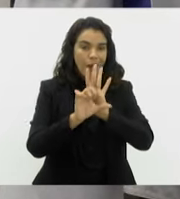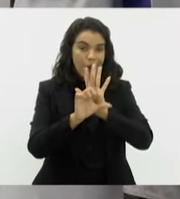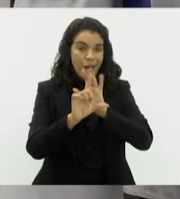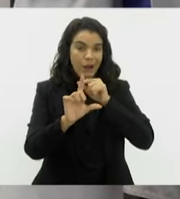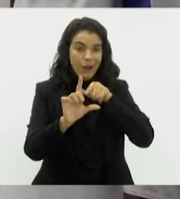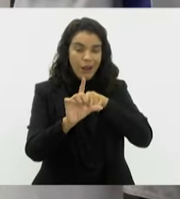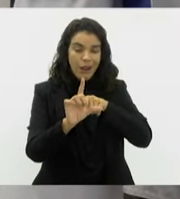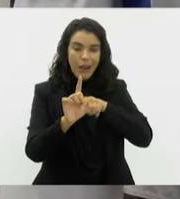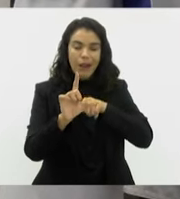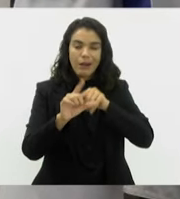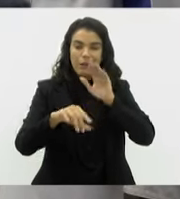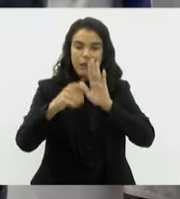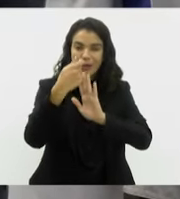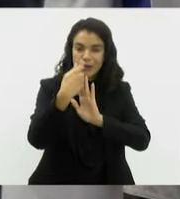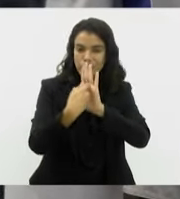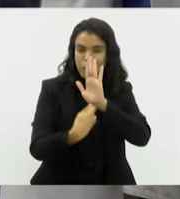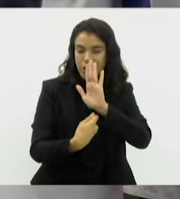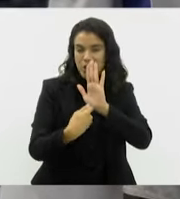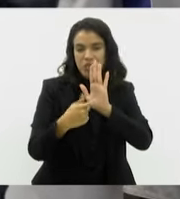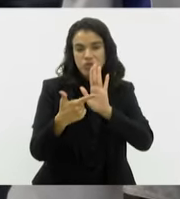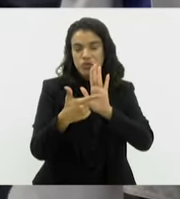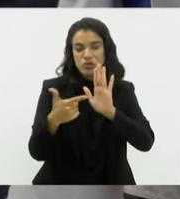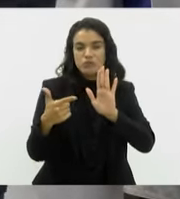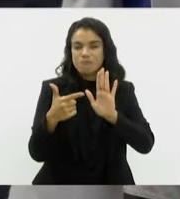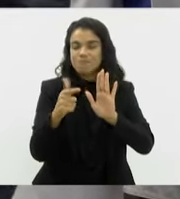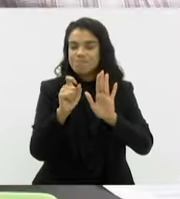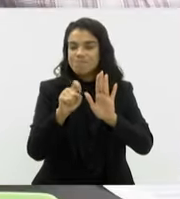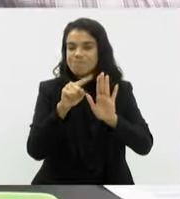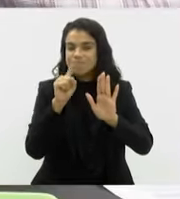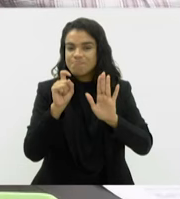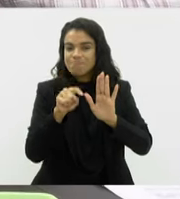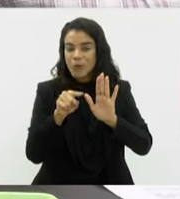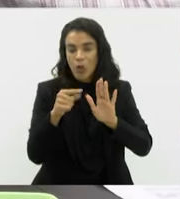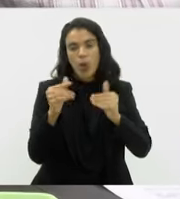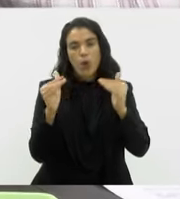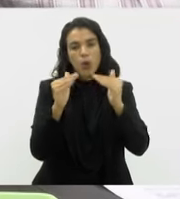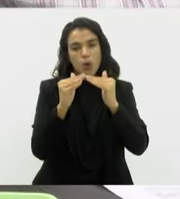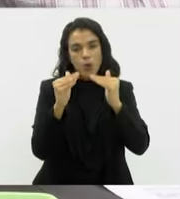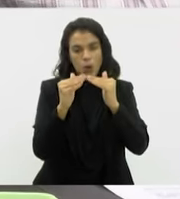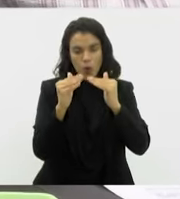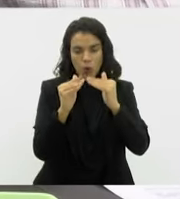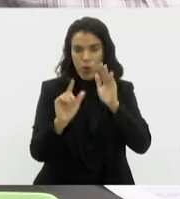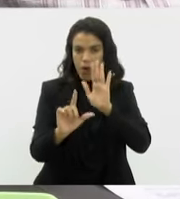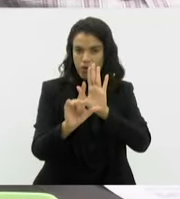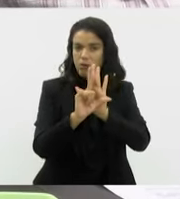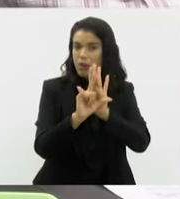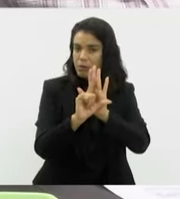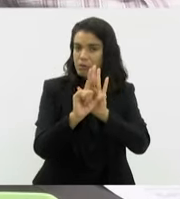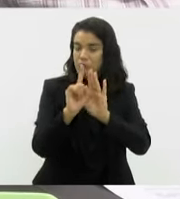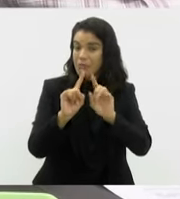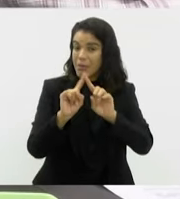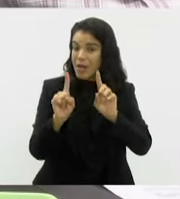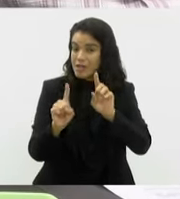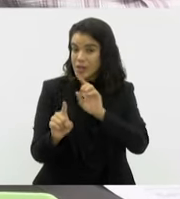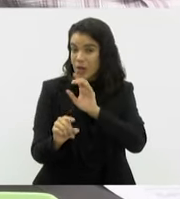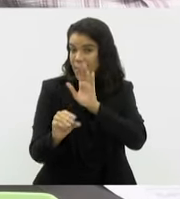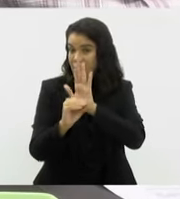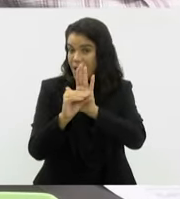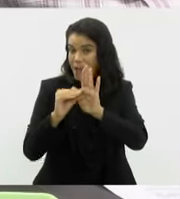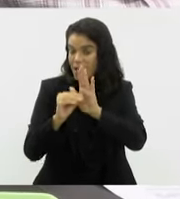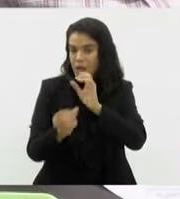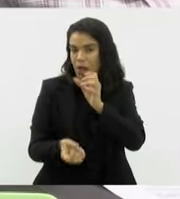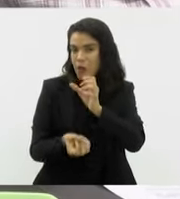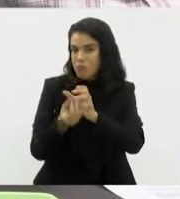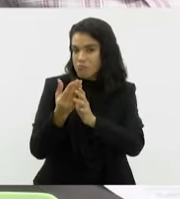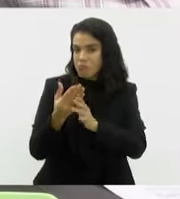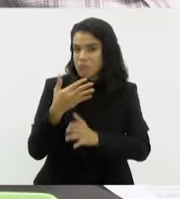legalidade da matéria me parece inquestionável, entendeu? Não, eu concordo com a legalidade, mas essa emenda que eu proponho é para arredondar,